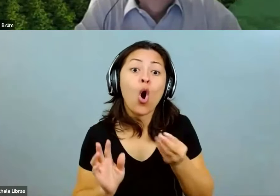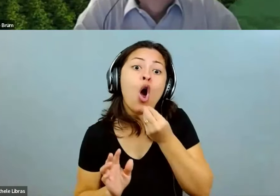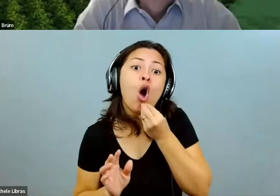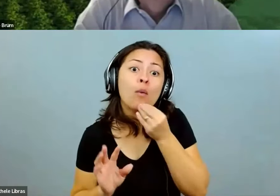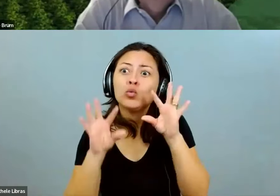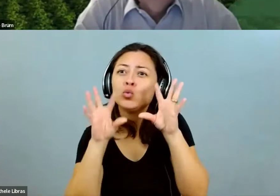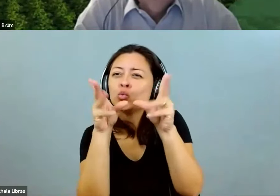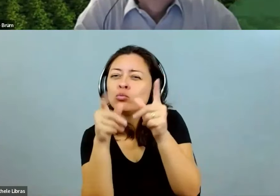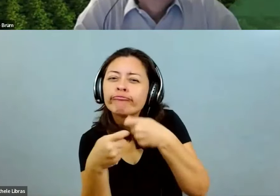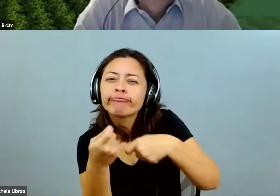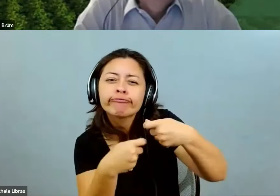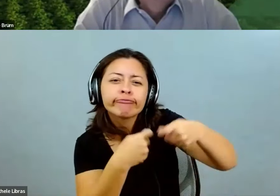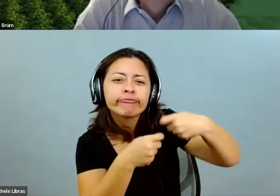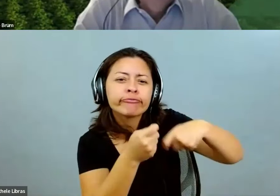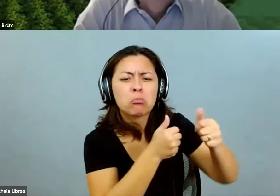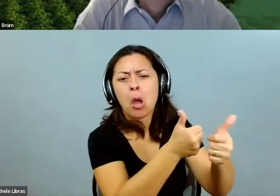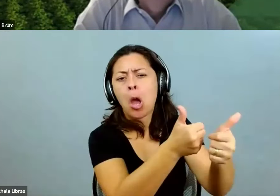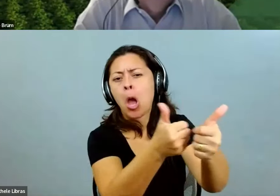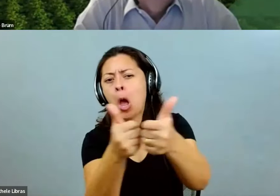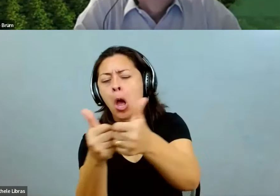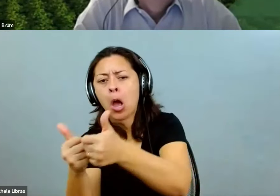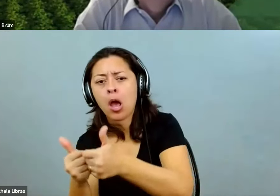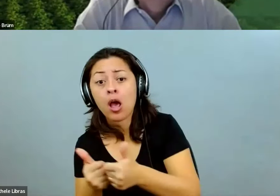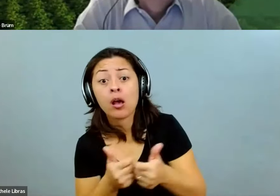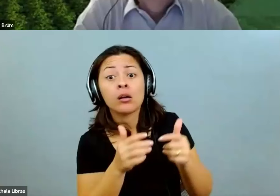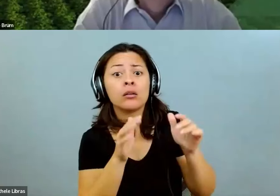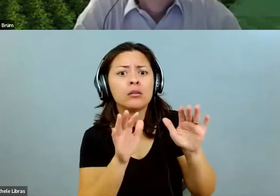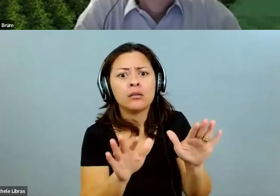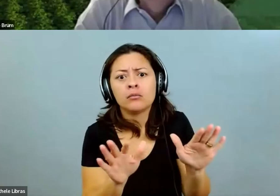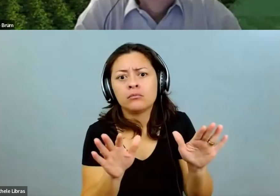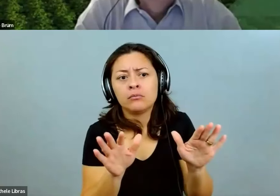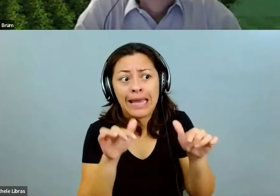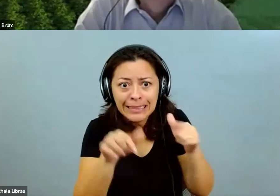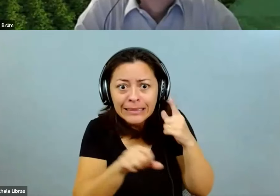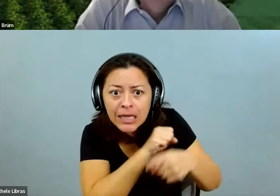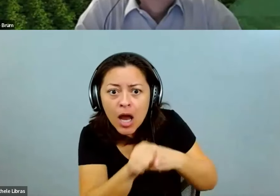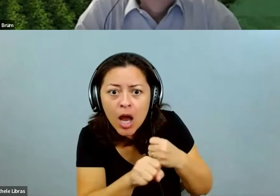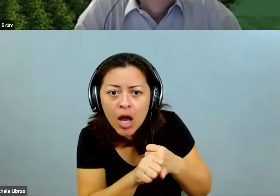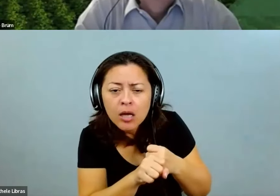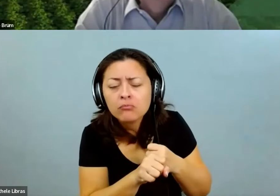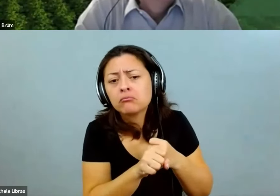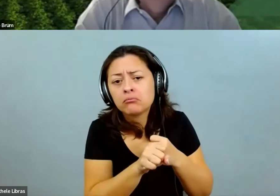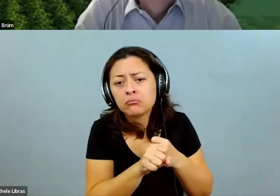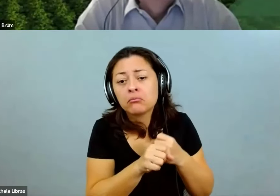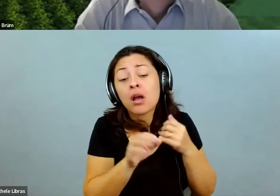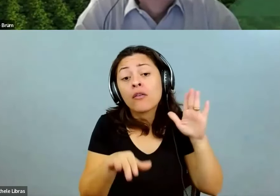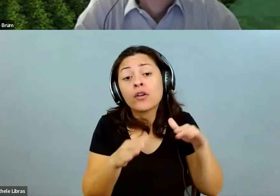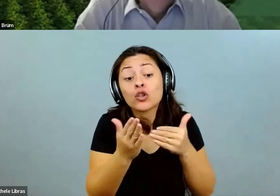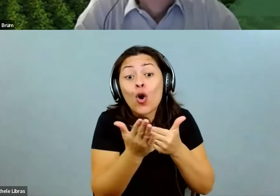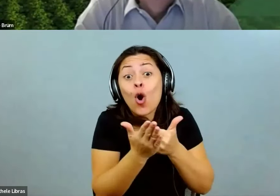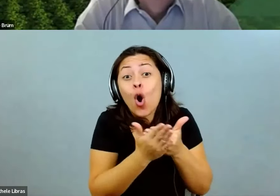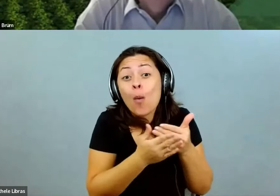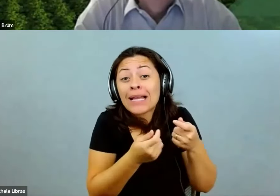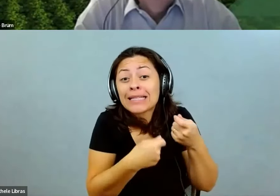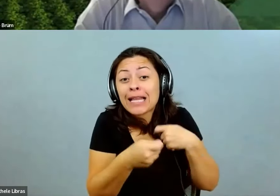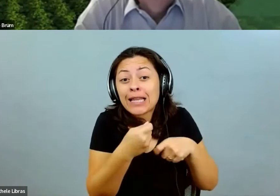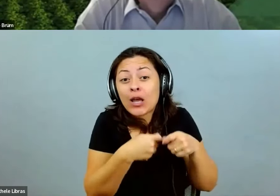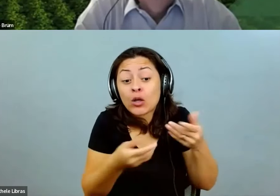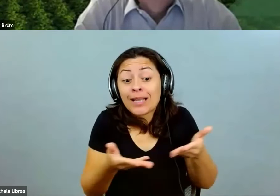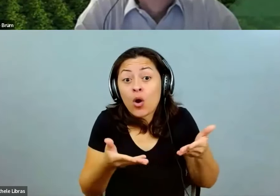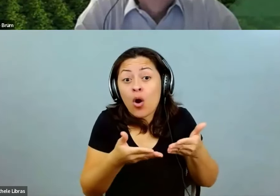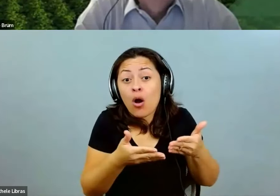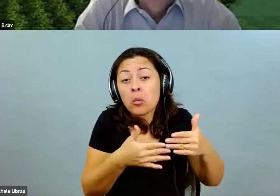ser vão podem ou devem acontecer ou poderão acontecer esse ano e às vezes tu começa a negociar um um negócio e tu consegue fechar